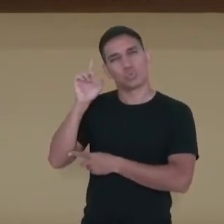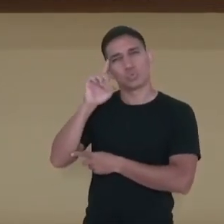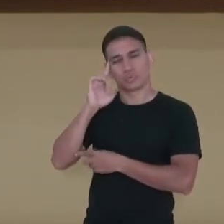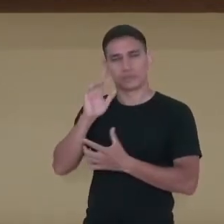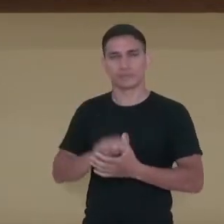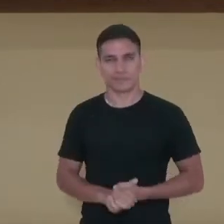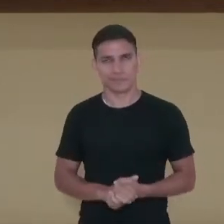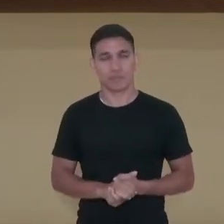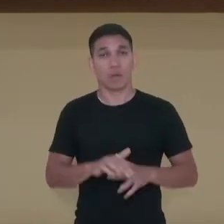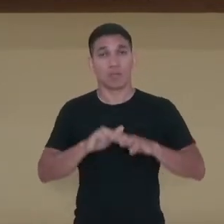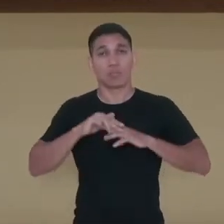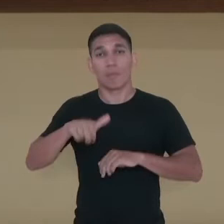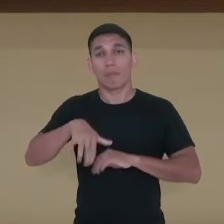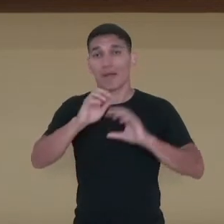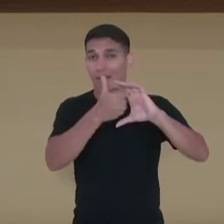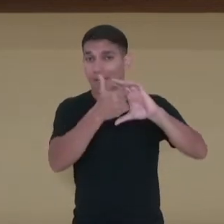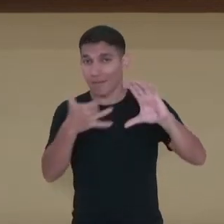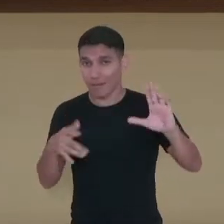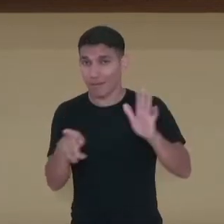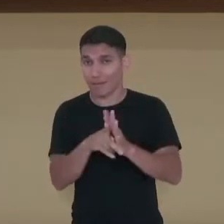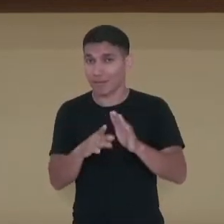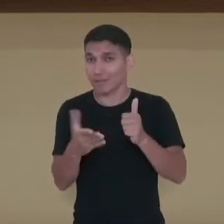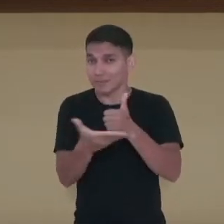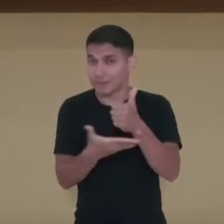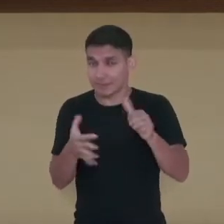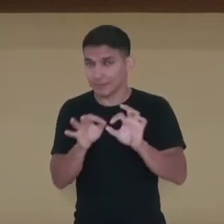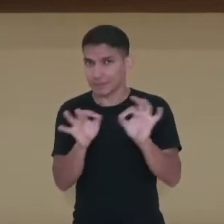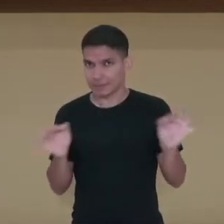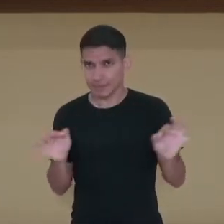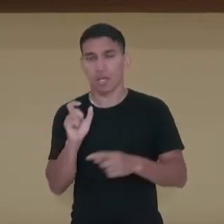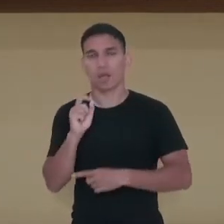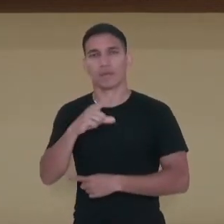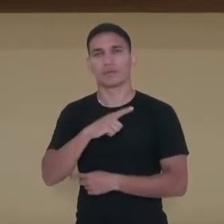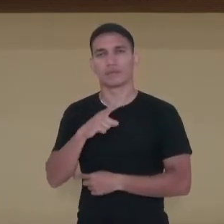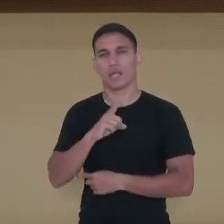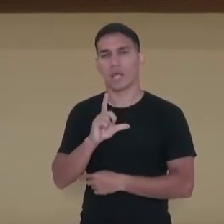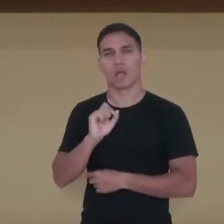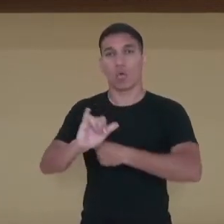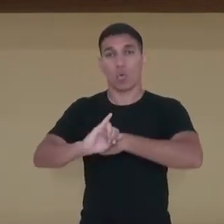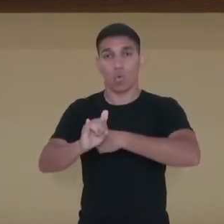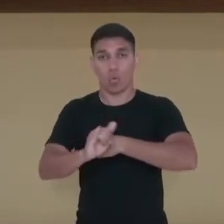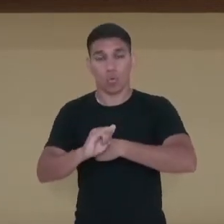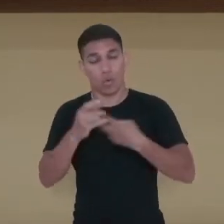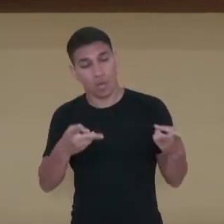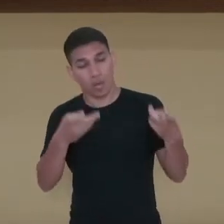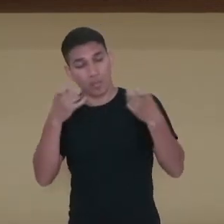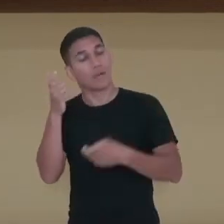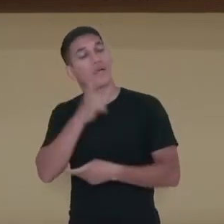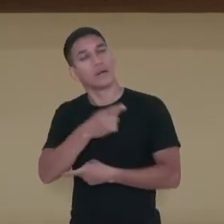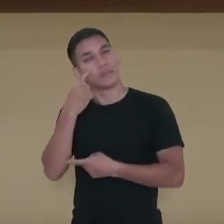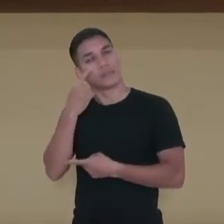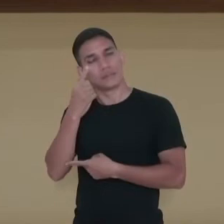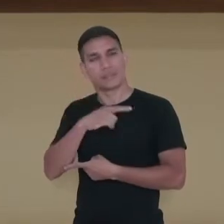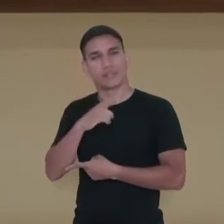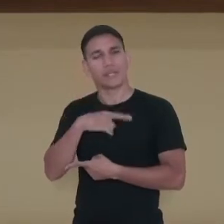das características mais básicas da crônica é ter aí essa noção do cotidiano.